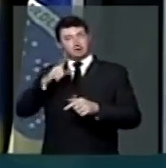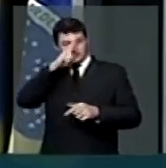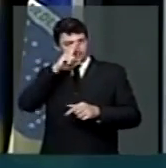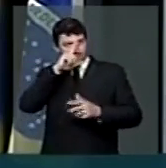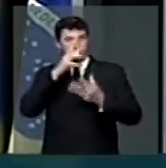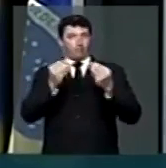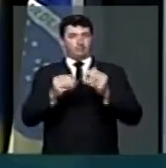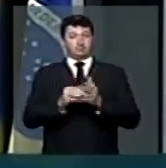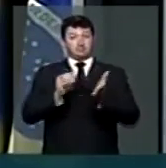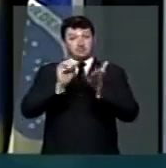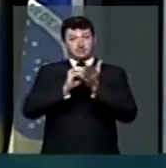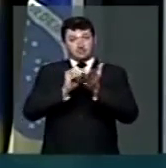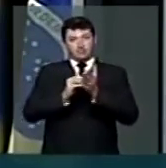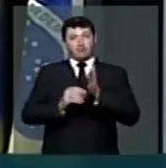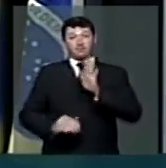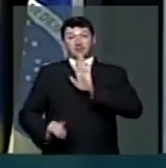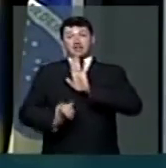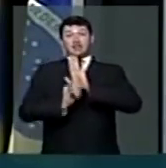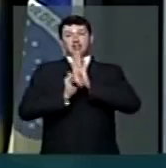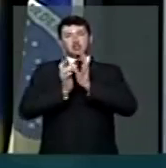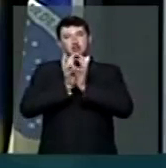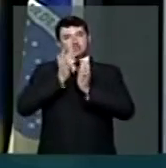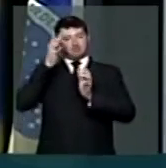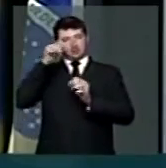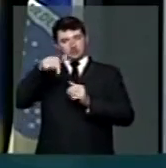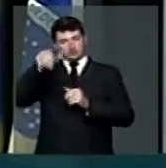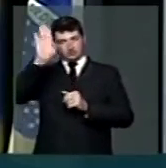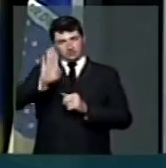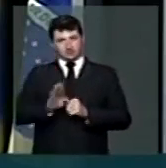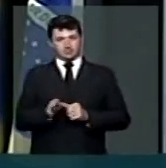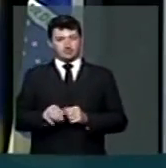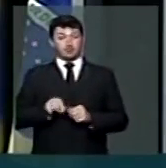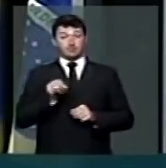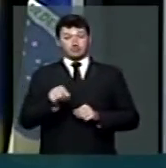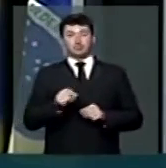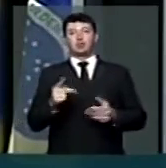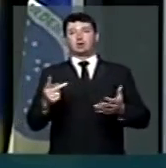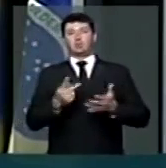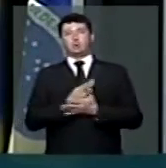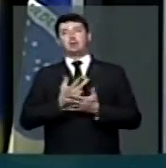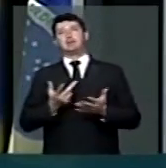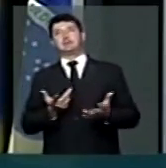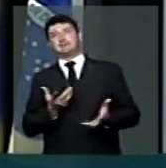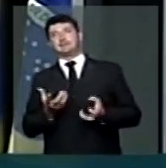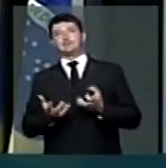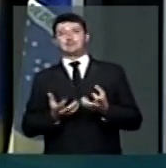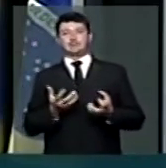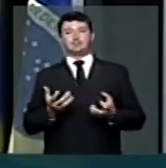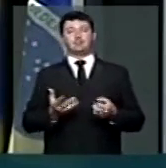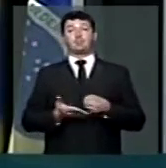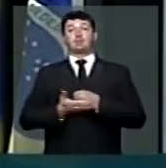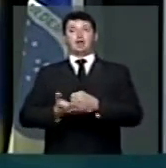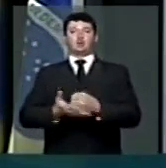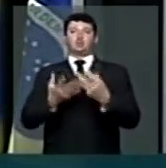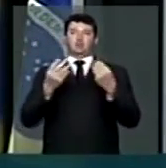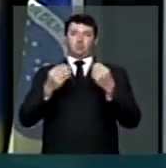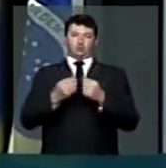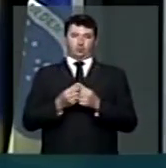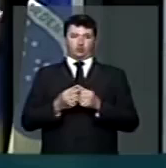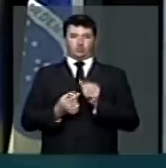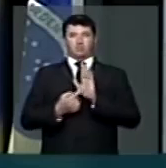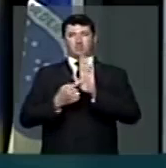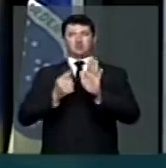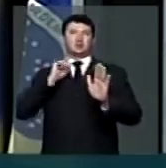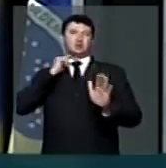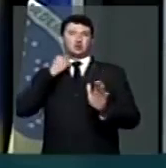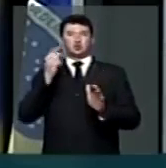de falta de identidade partidária no Brasil. Isso acaba acontecendo, contribuindo para passar essa ideia